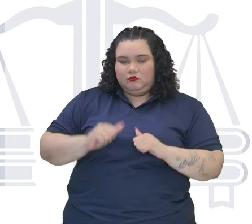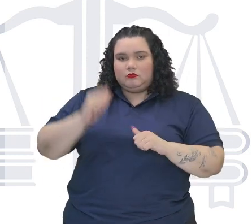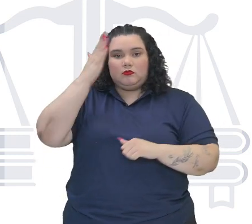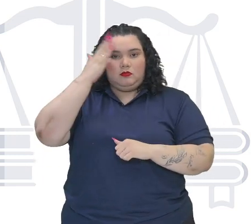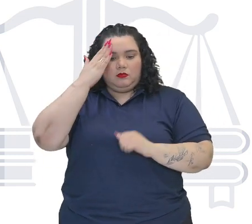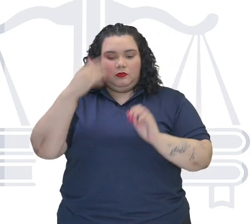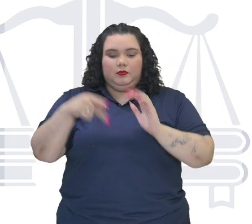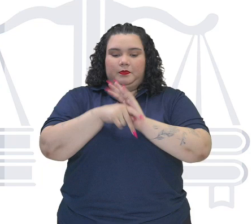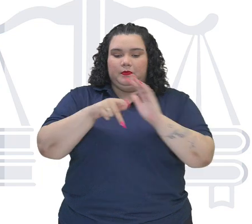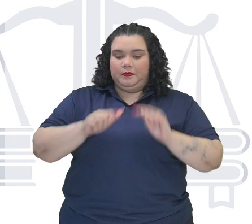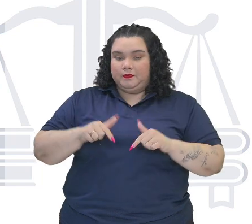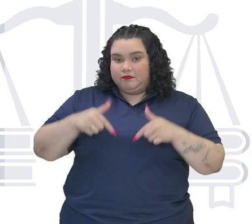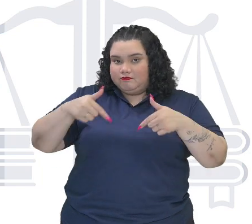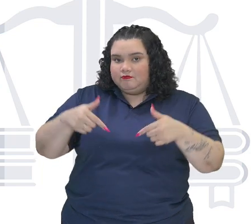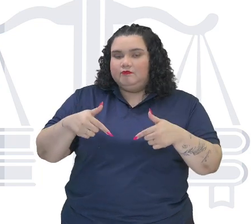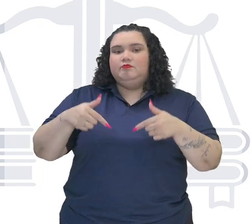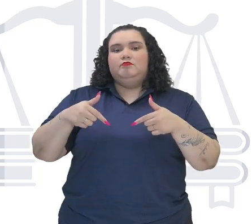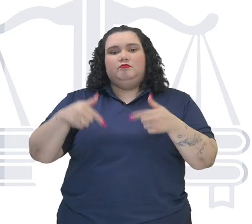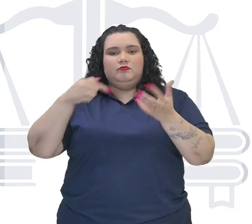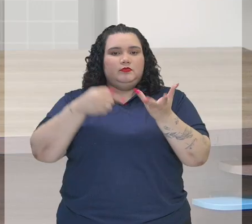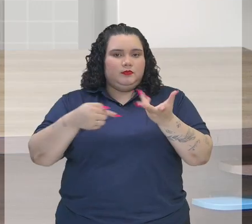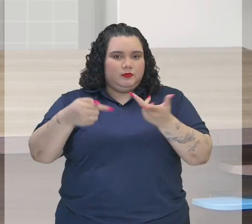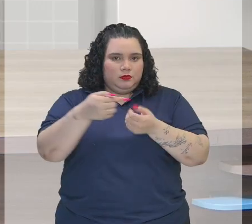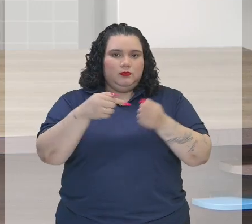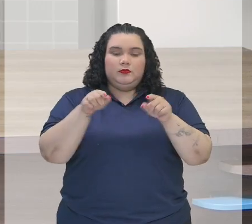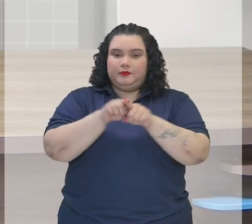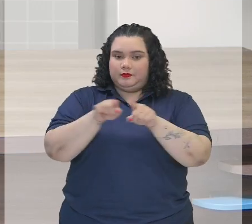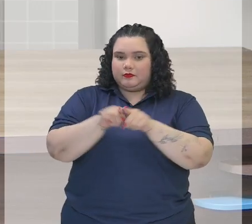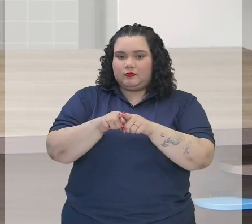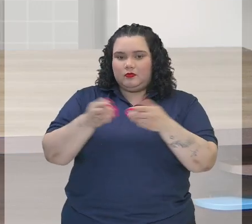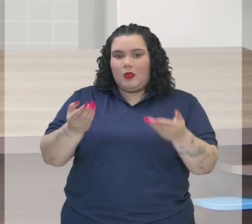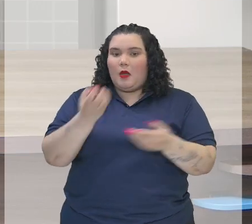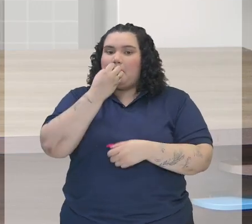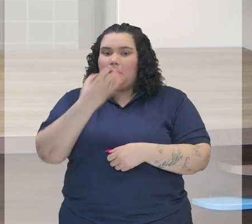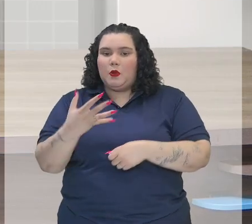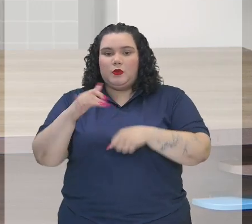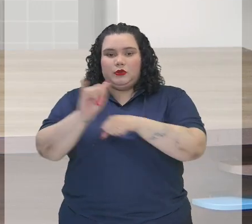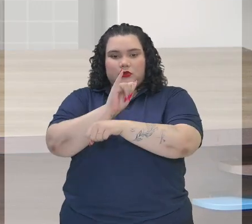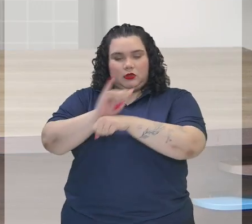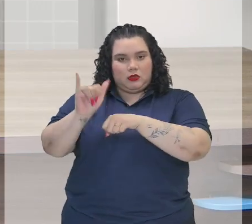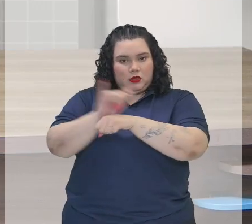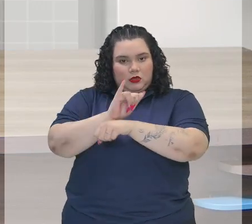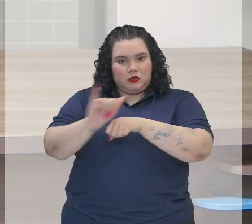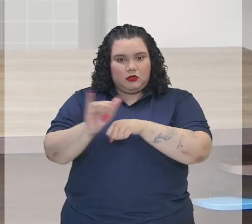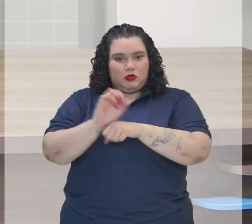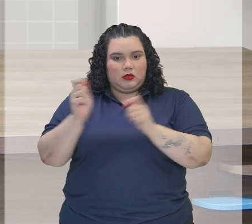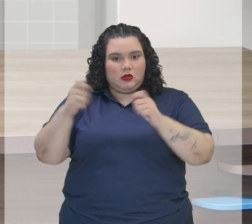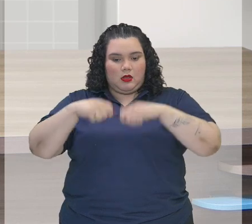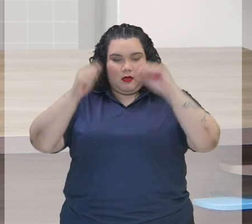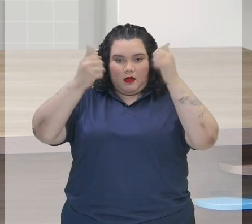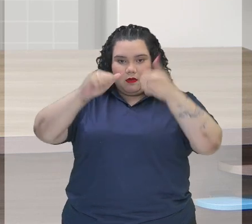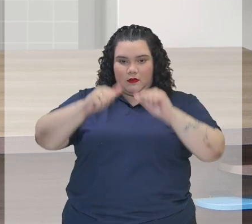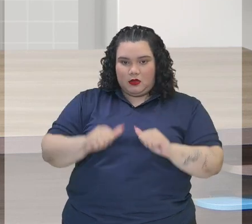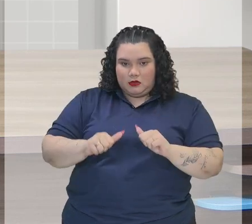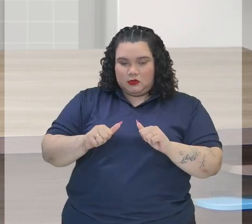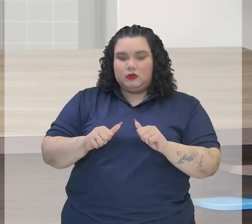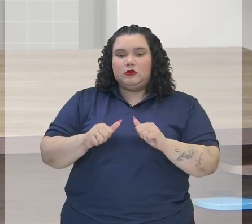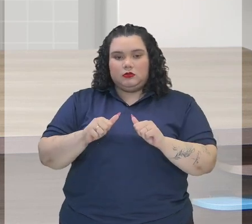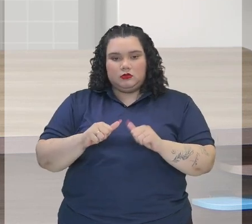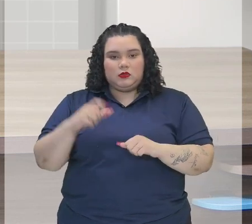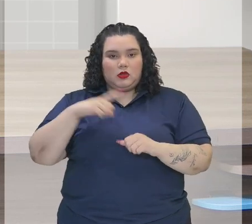próprias atitudes e entre outros. Uma boa estratégia para a gente fazer A avaliação, nessa